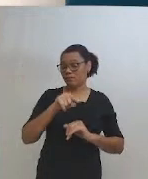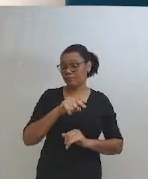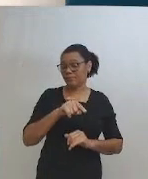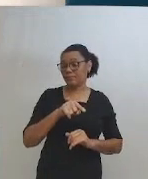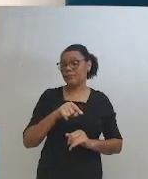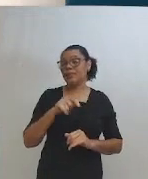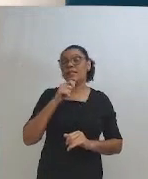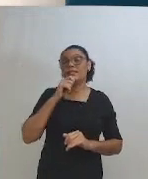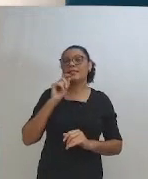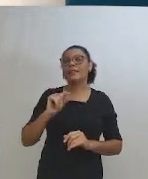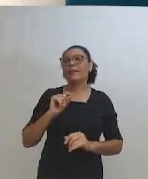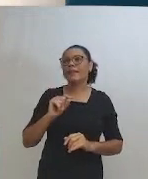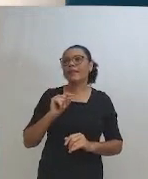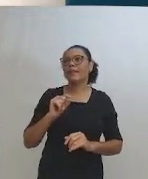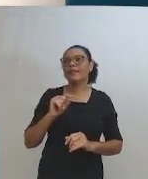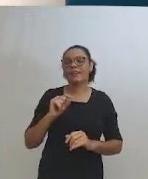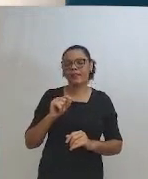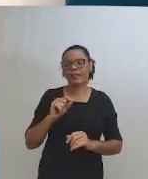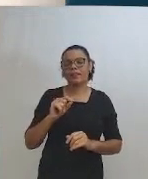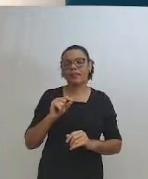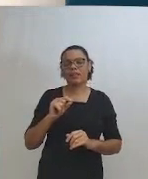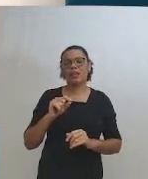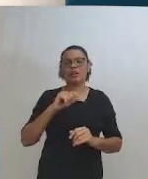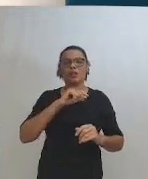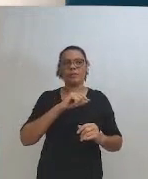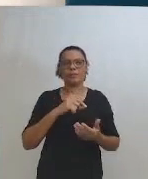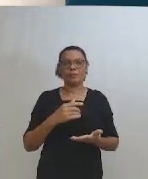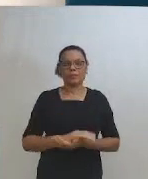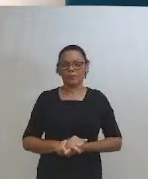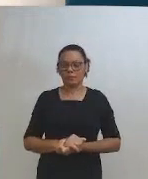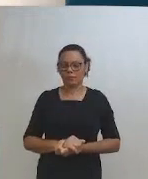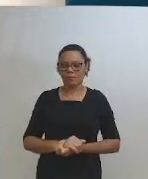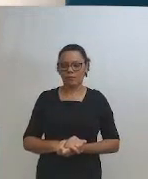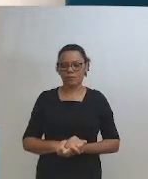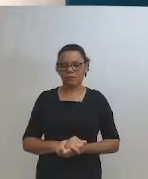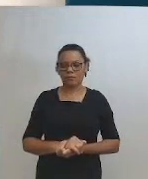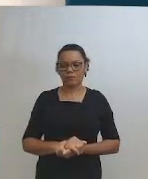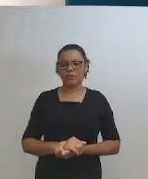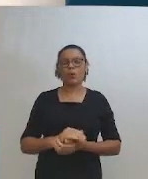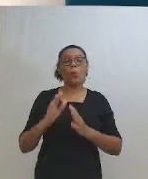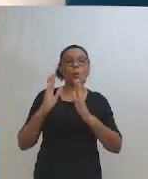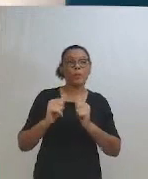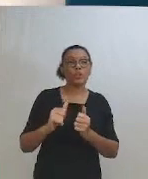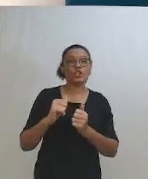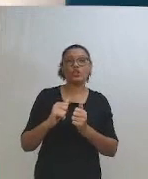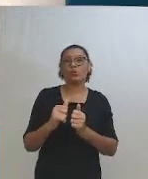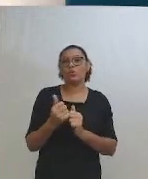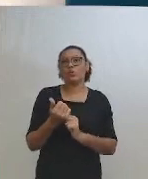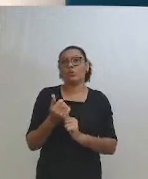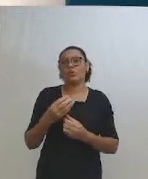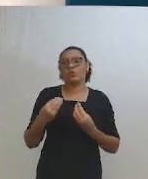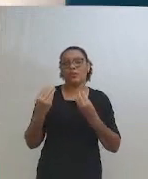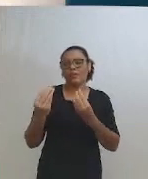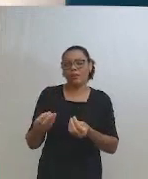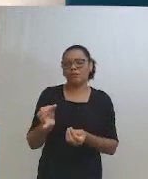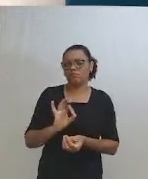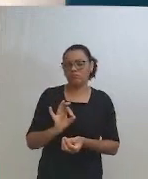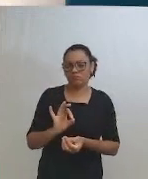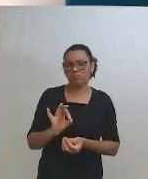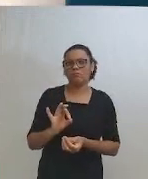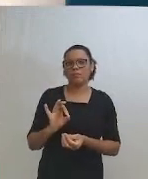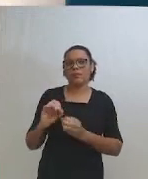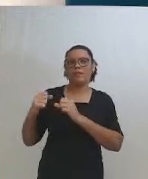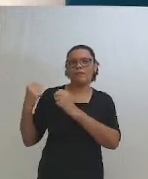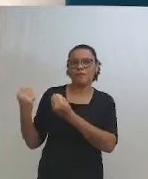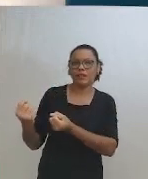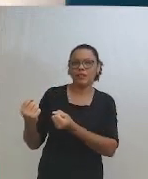culpa da demora processual, mesmo com o pedido de desmembramento negado, não tenha se dado por conta da defesa, com todo